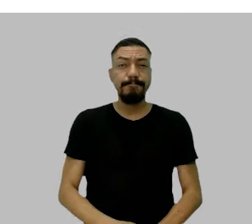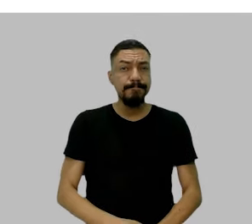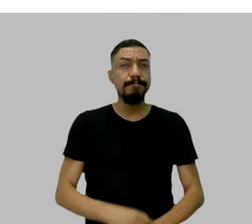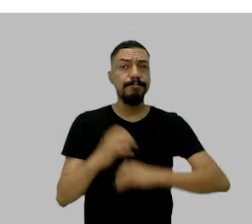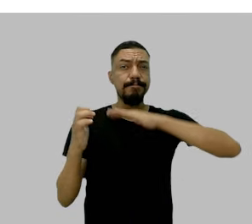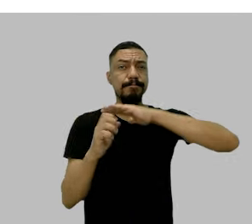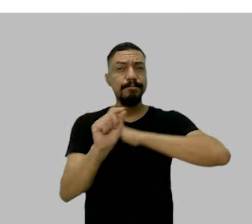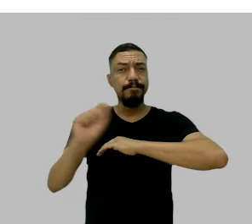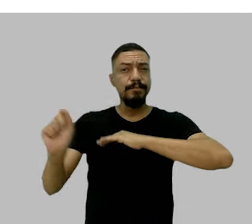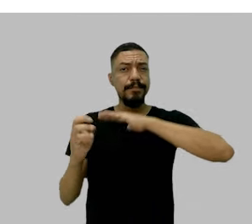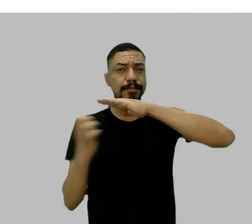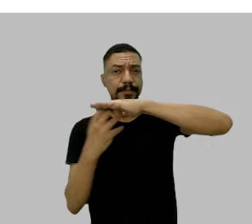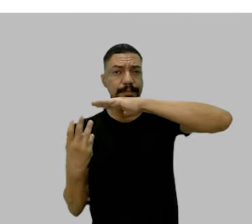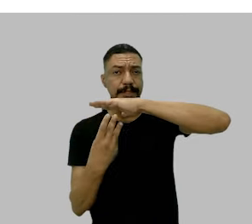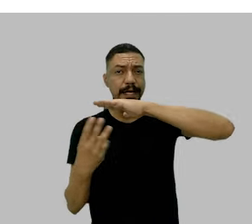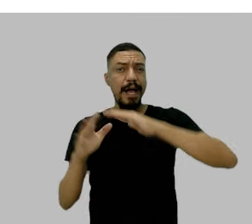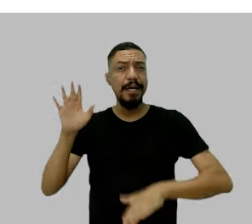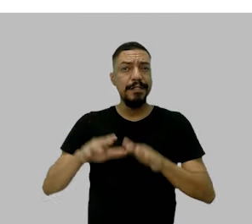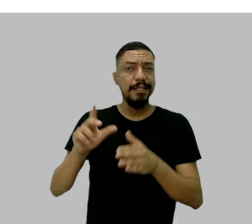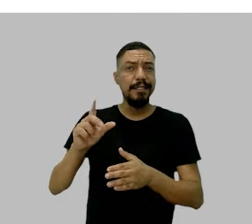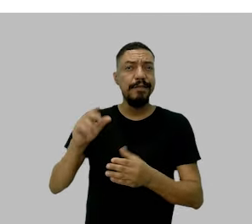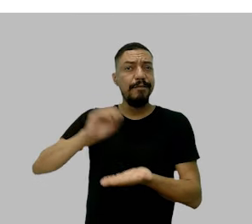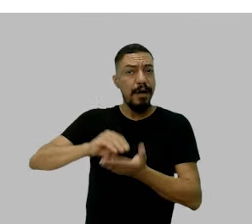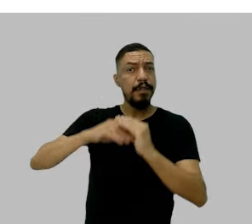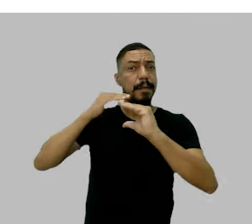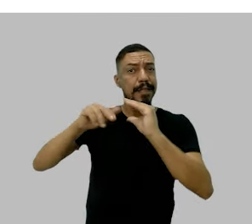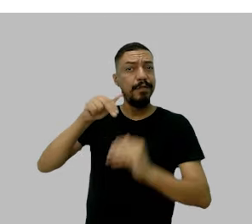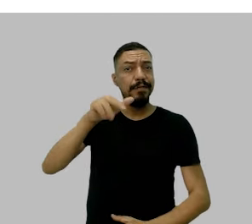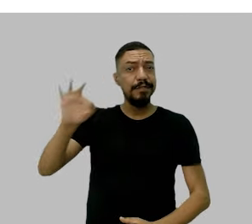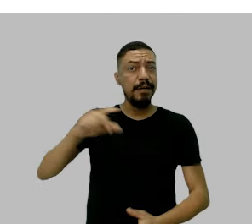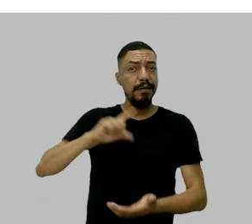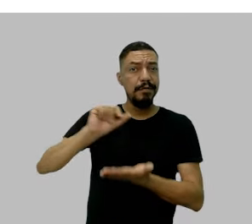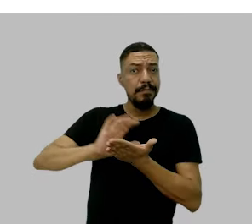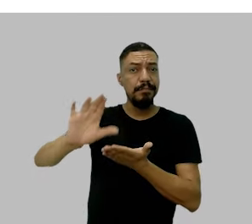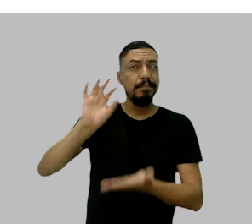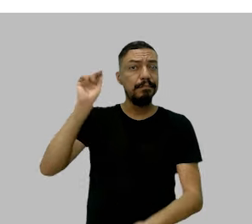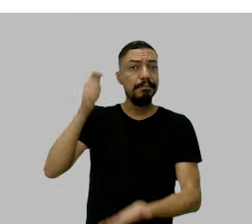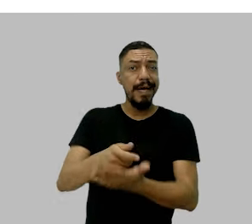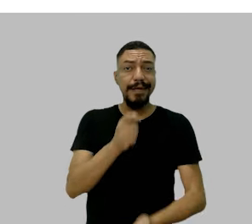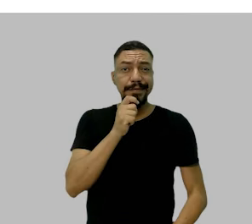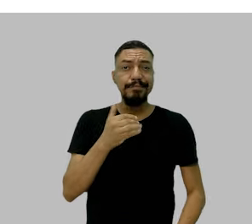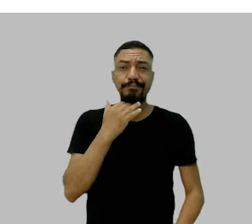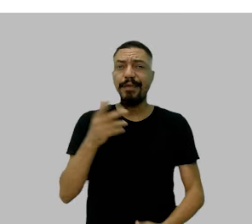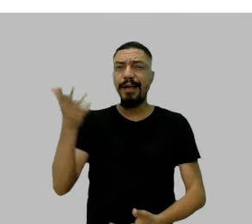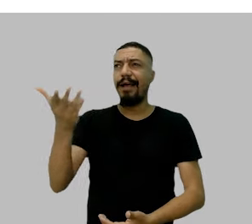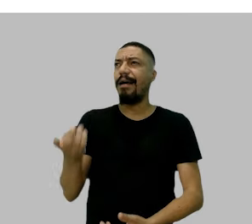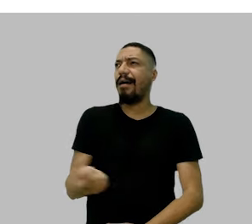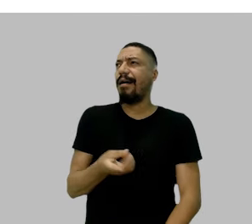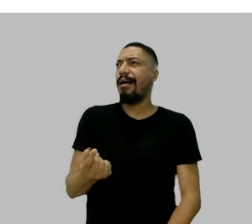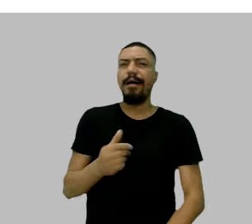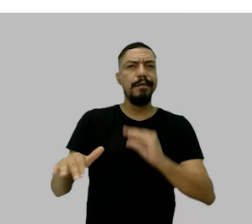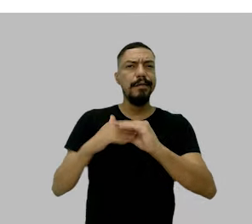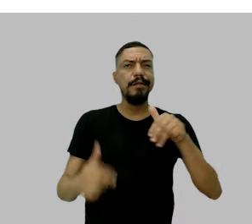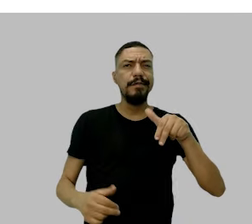de serviço às vezes não recebem porque não mandam a nota fiscal. Então você fala, nossa, fulana, putz, não mandou a nota, por